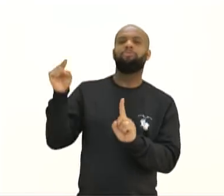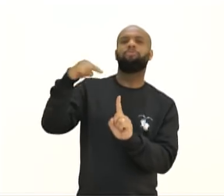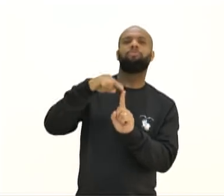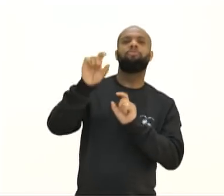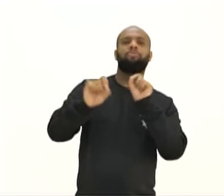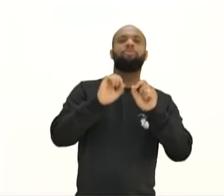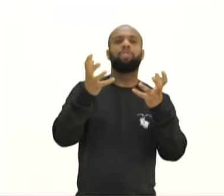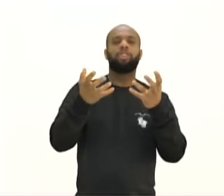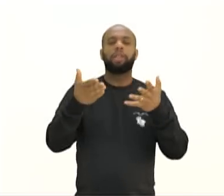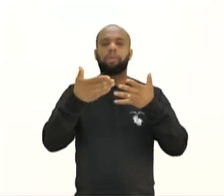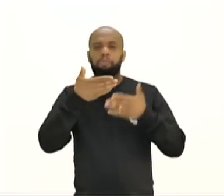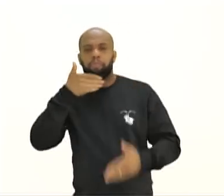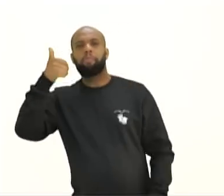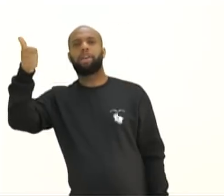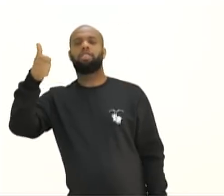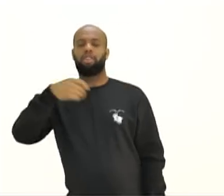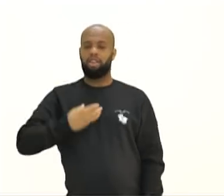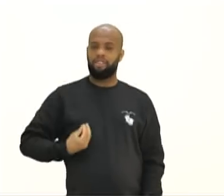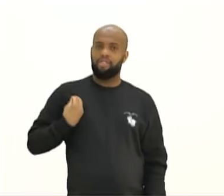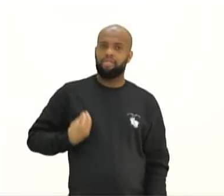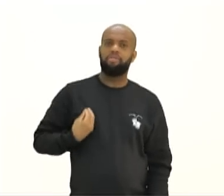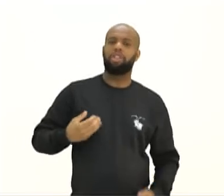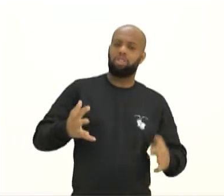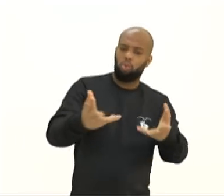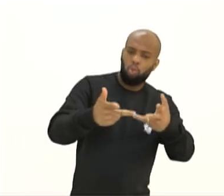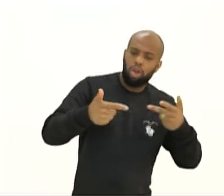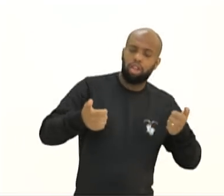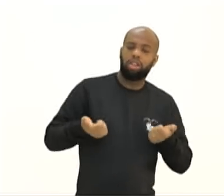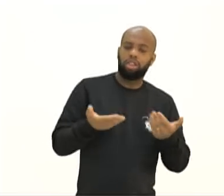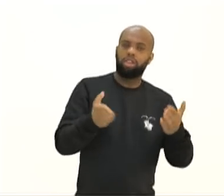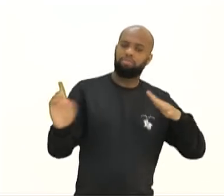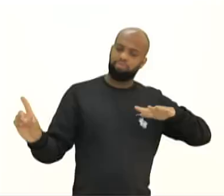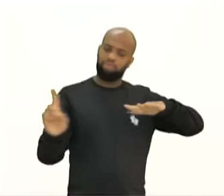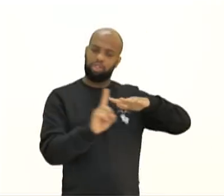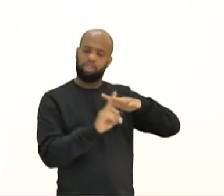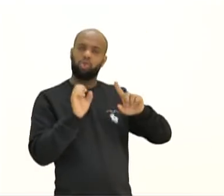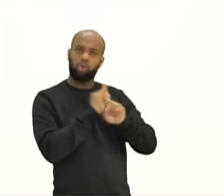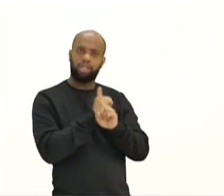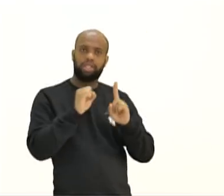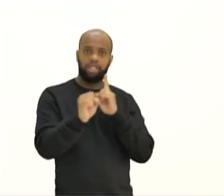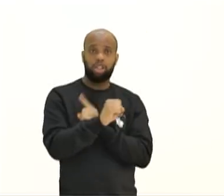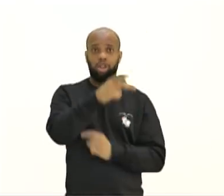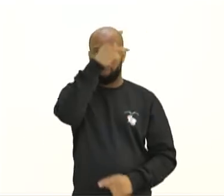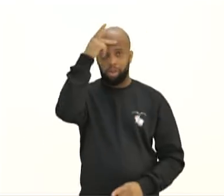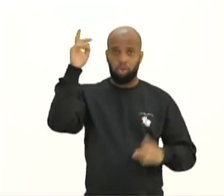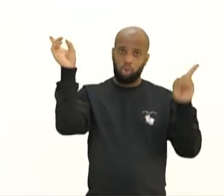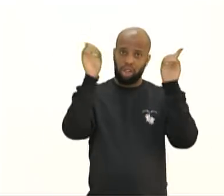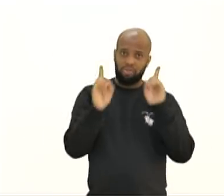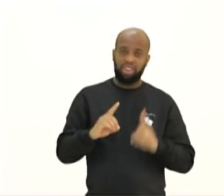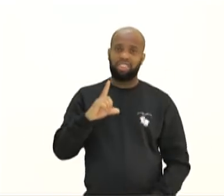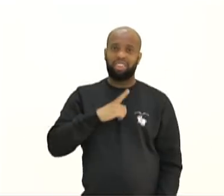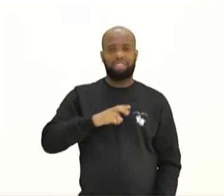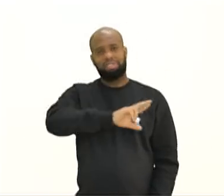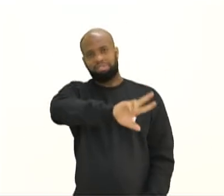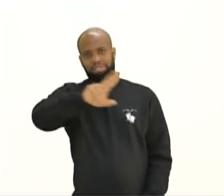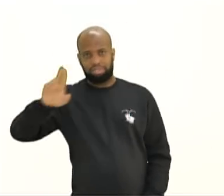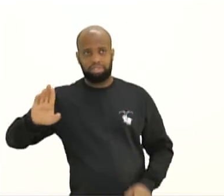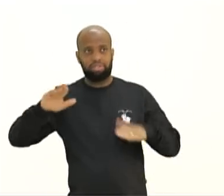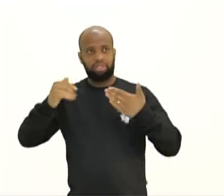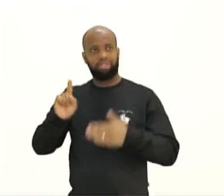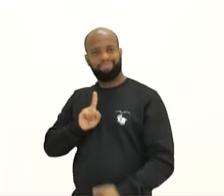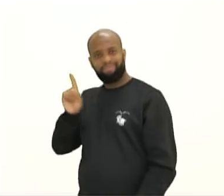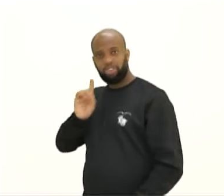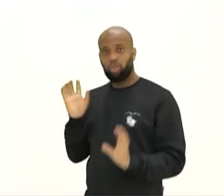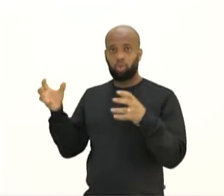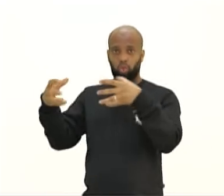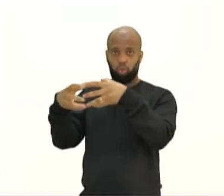objetivo melhorar a qualidade de vida, proporcionando inclusão social a pessoas com deficiência múltipla. Então, o Pequeno Cotolengo